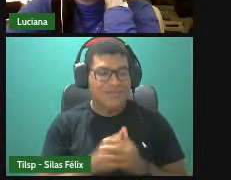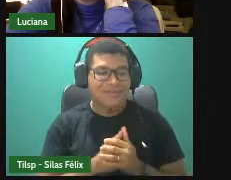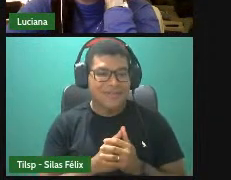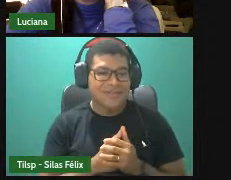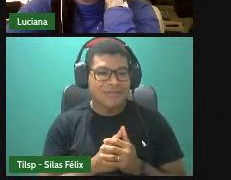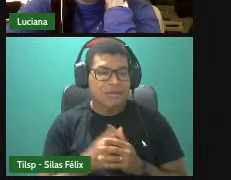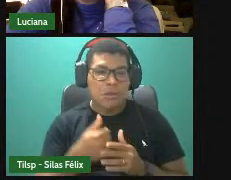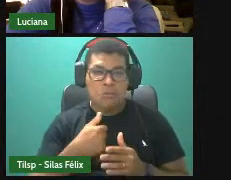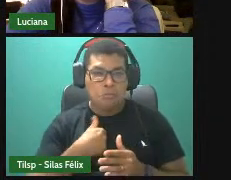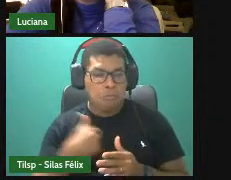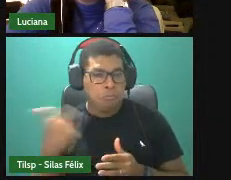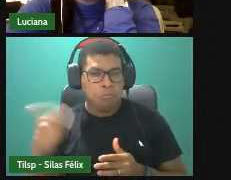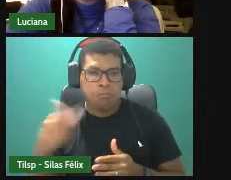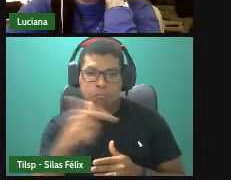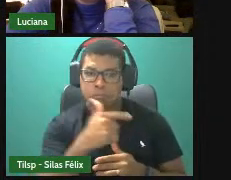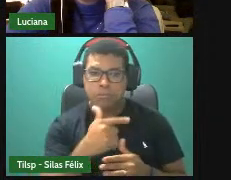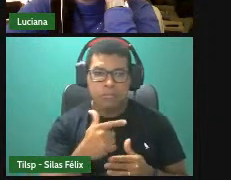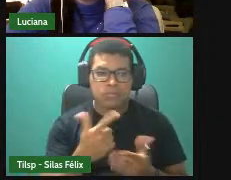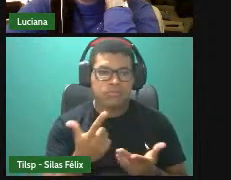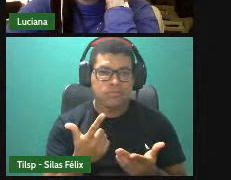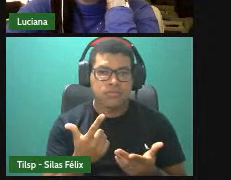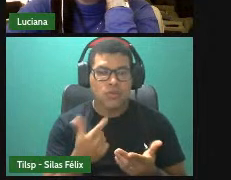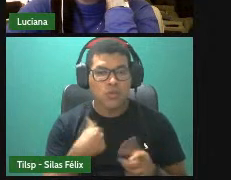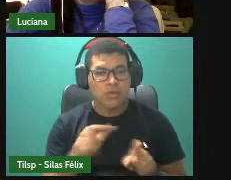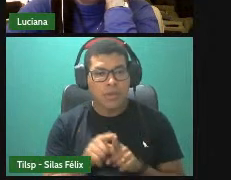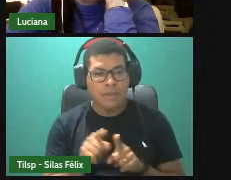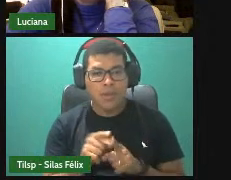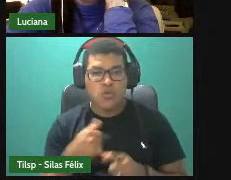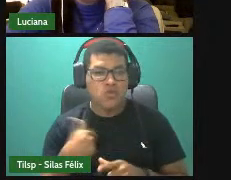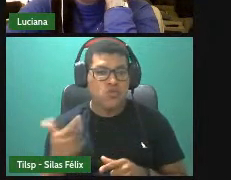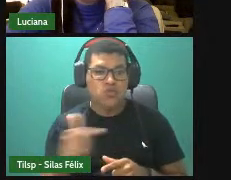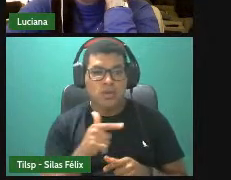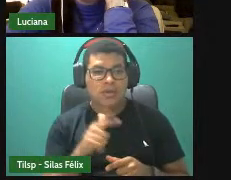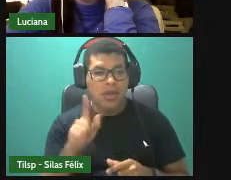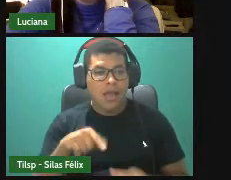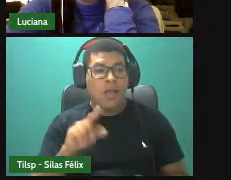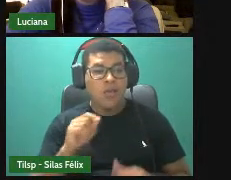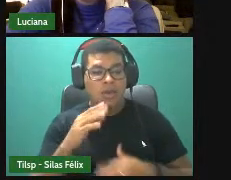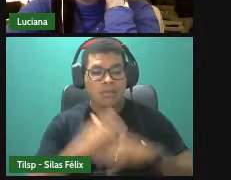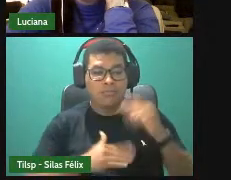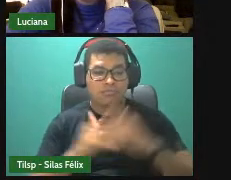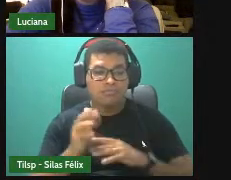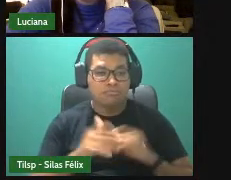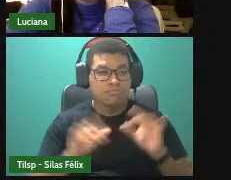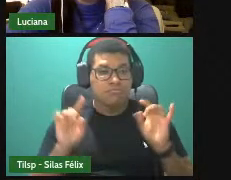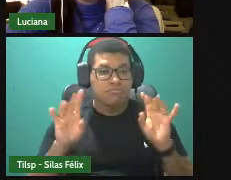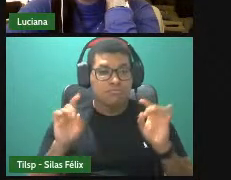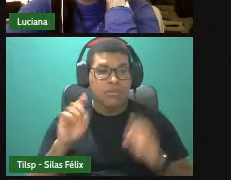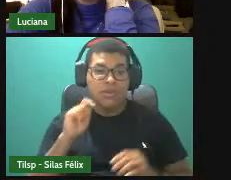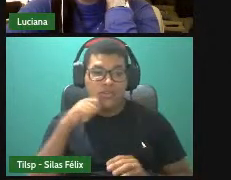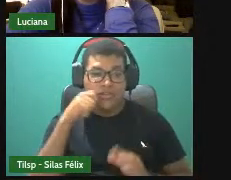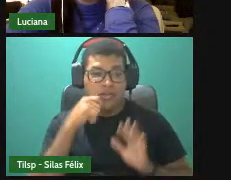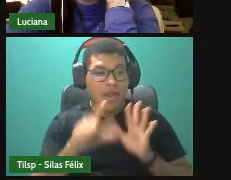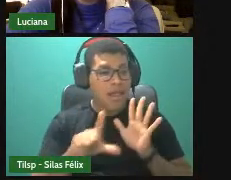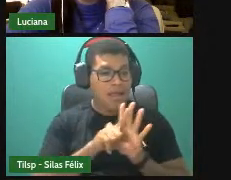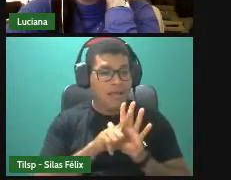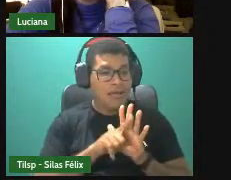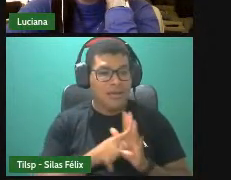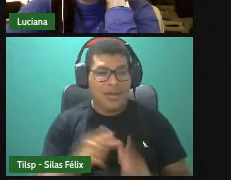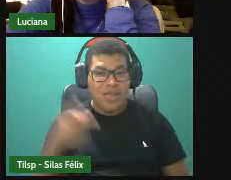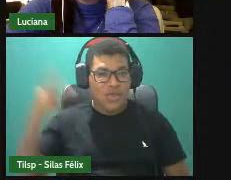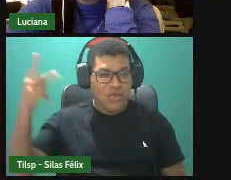não tinha, como não tenho, né, diferente dos outros professores, a especialidade de odontologia legal, tá?